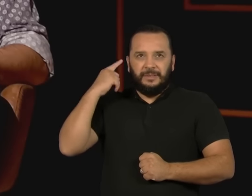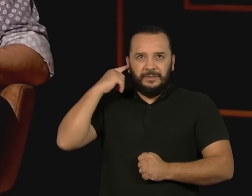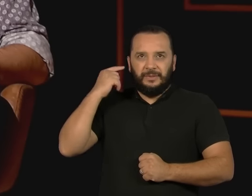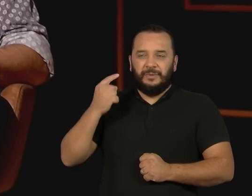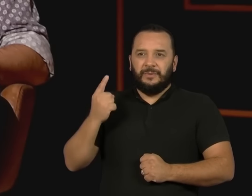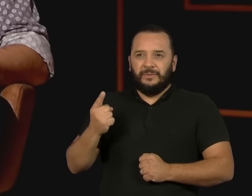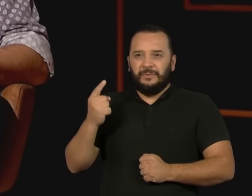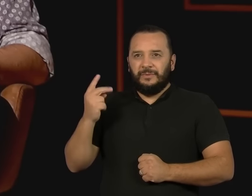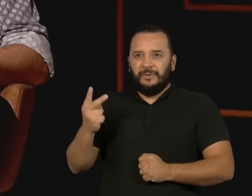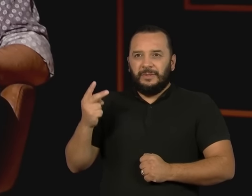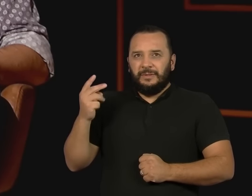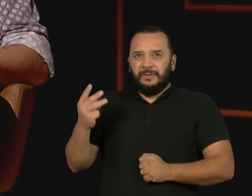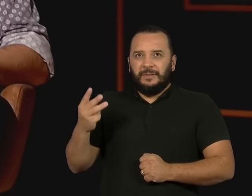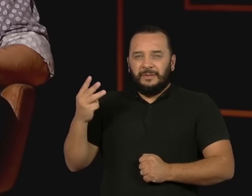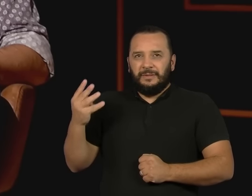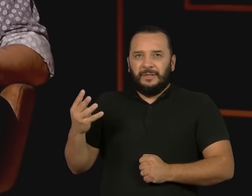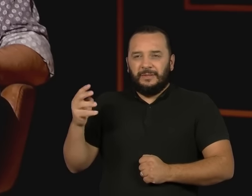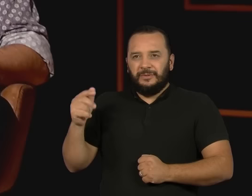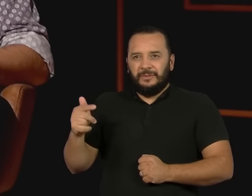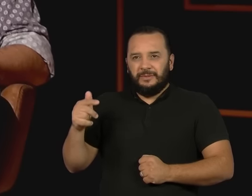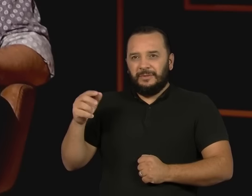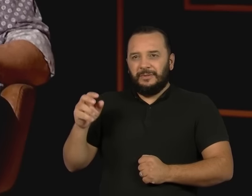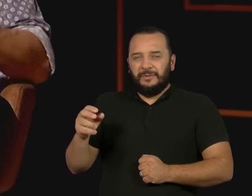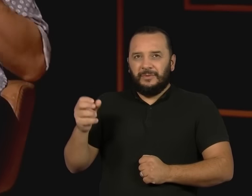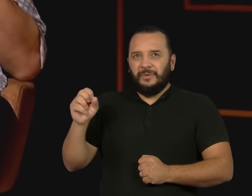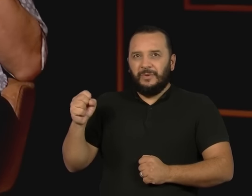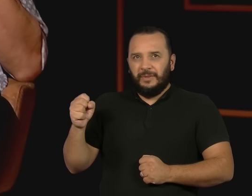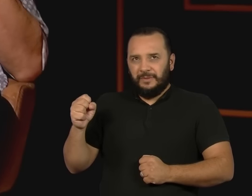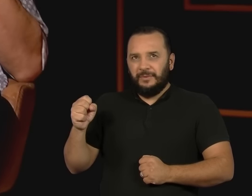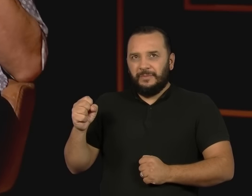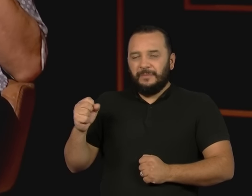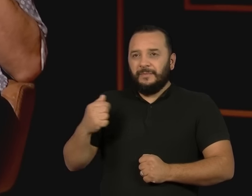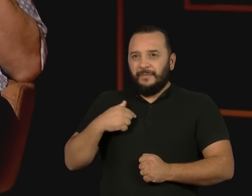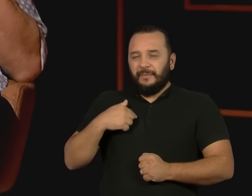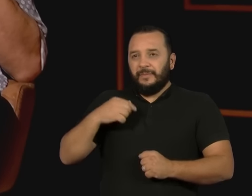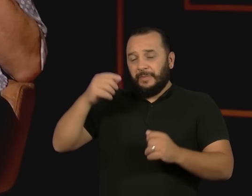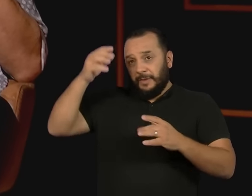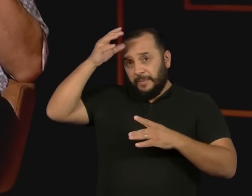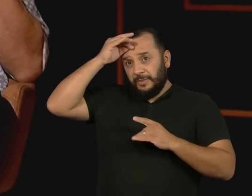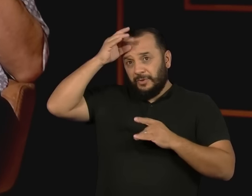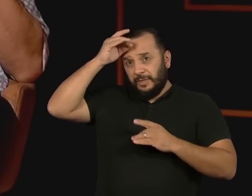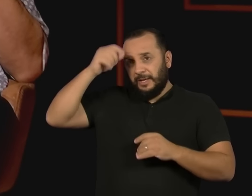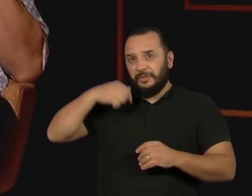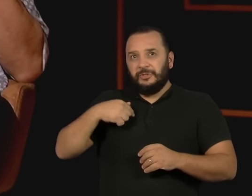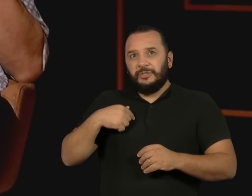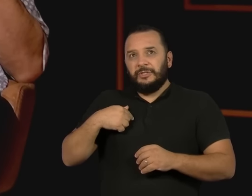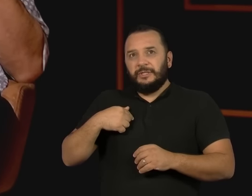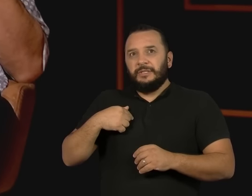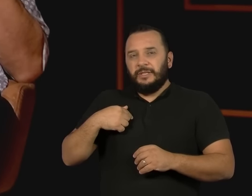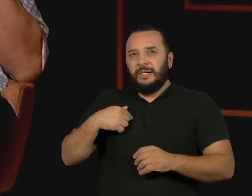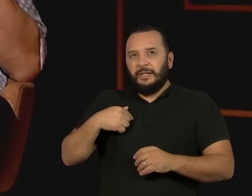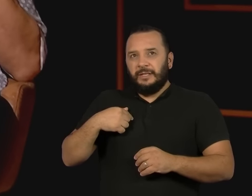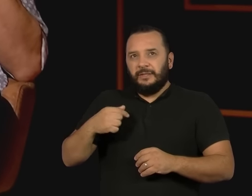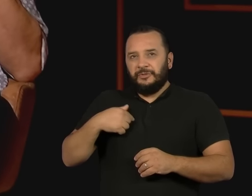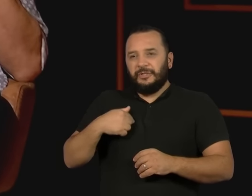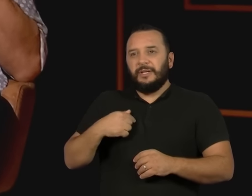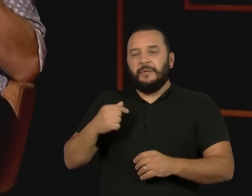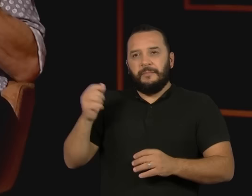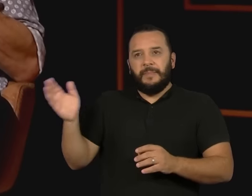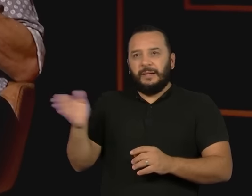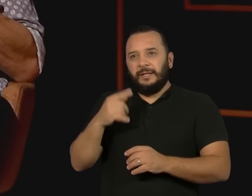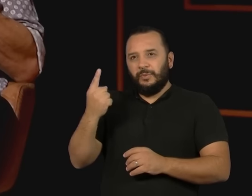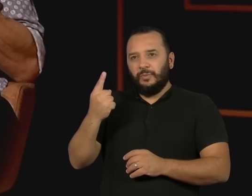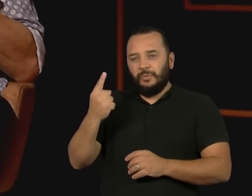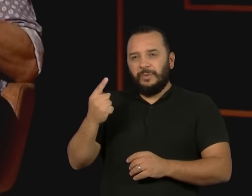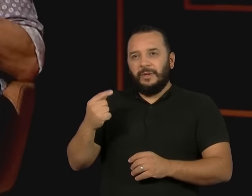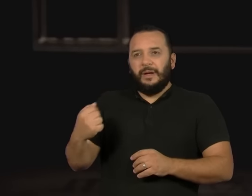2, 3, 4, 5, 6, 7, 8. Como um personagem, eu sabia que eu tinha que bater no 1, apanhar no 2 e bater